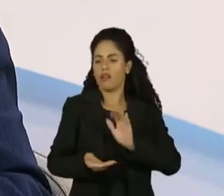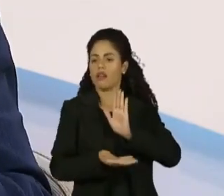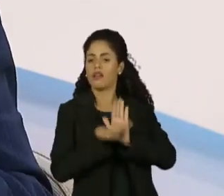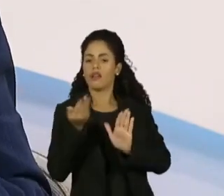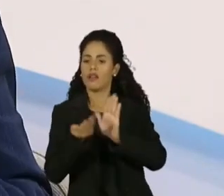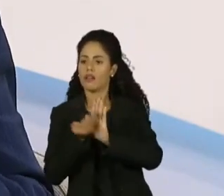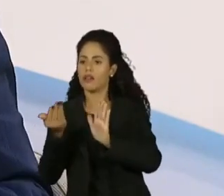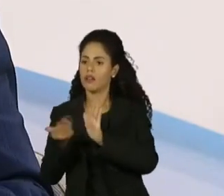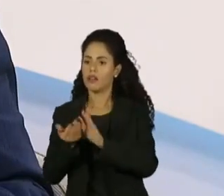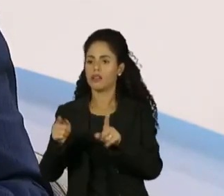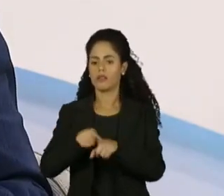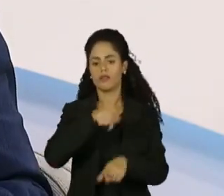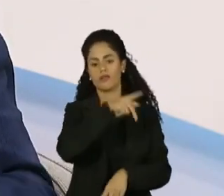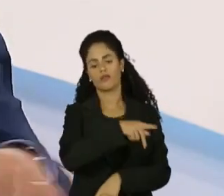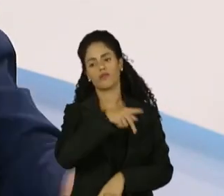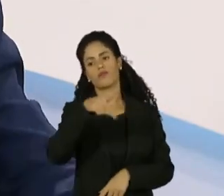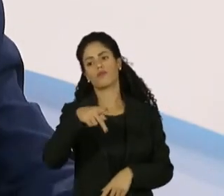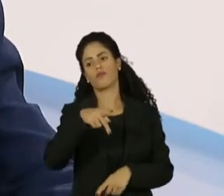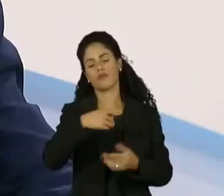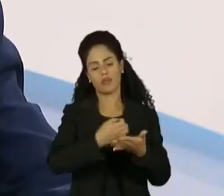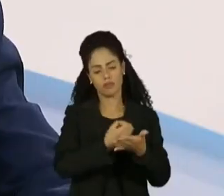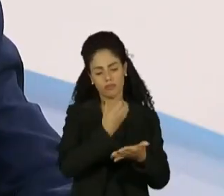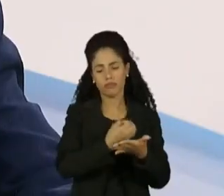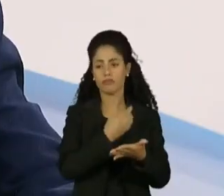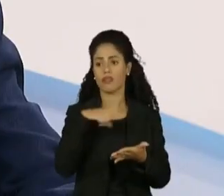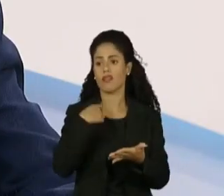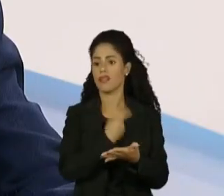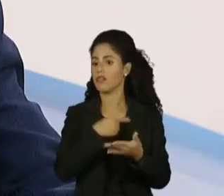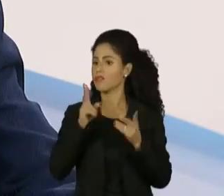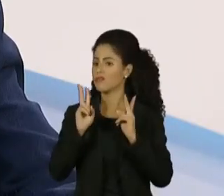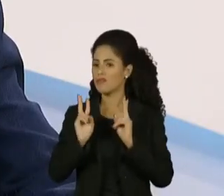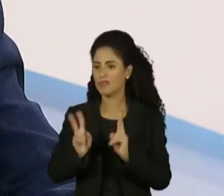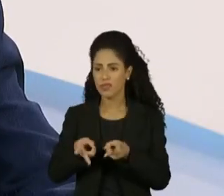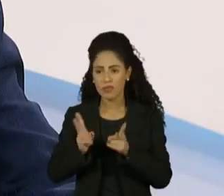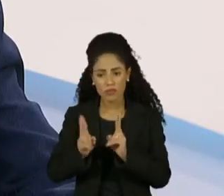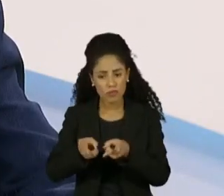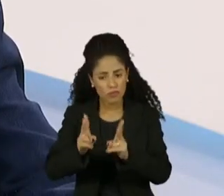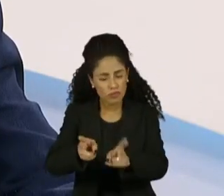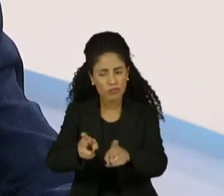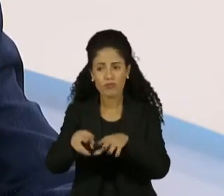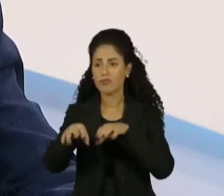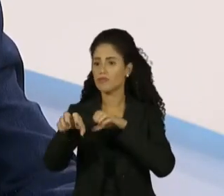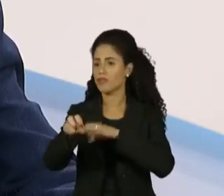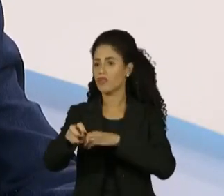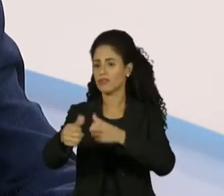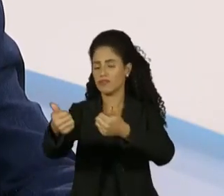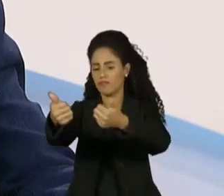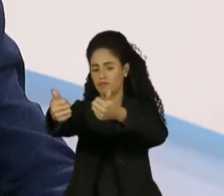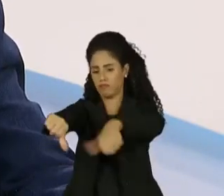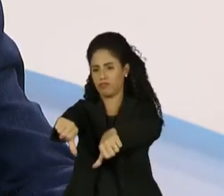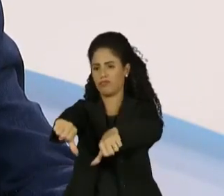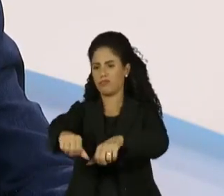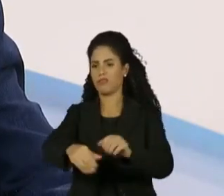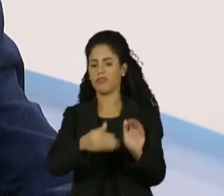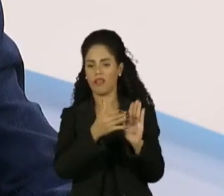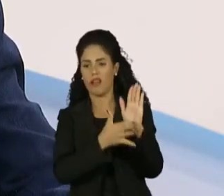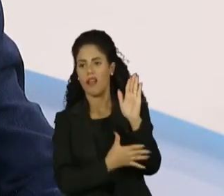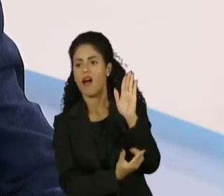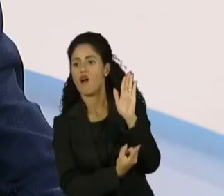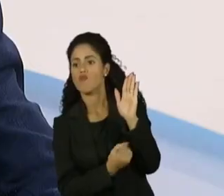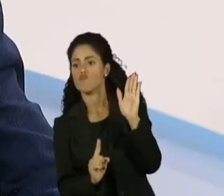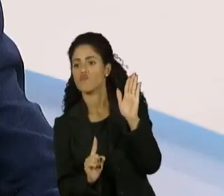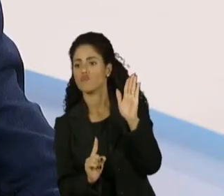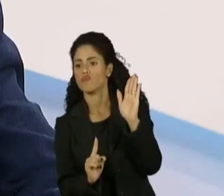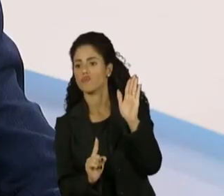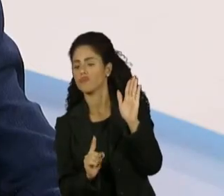na formação dos professores alfabetizadores, nós vamos continuar sendo o último lugar nos testes de